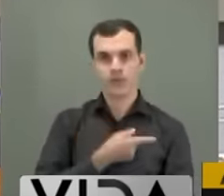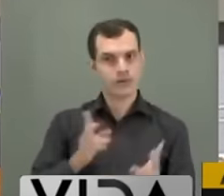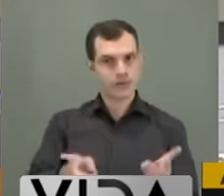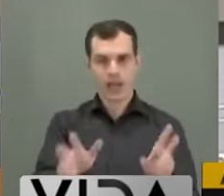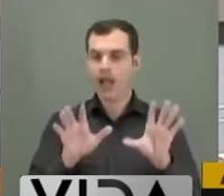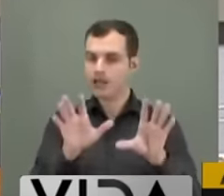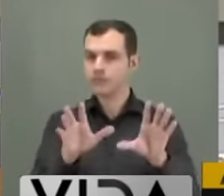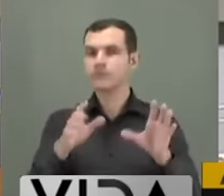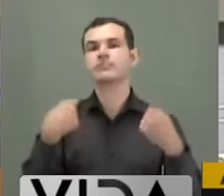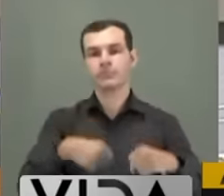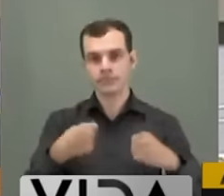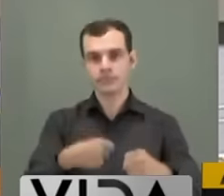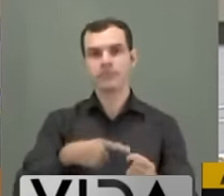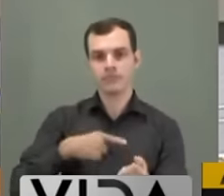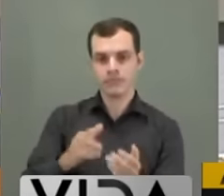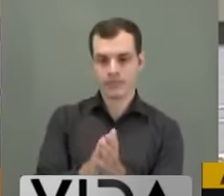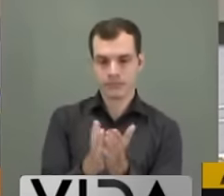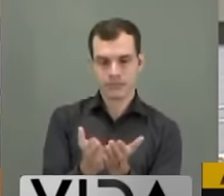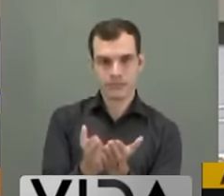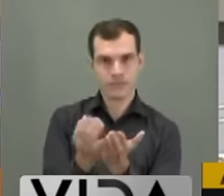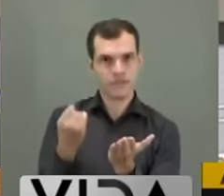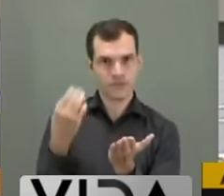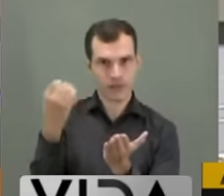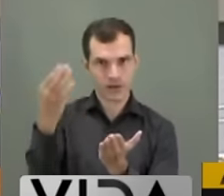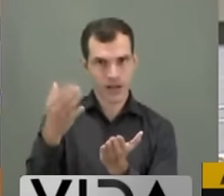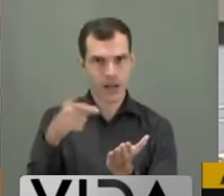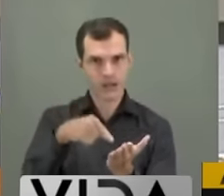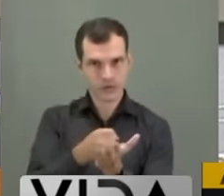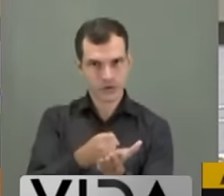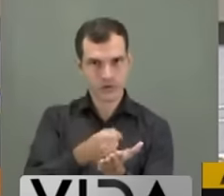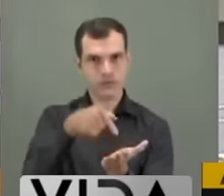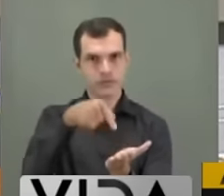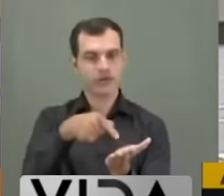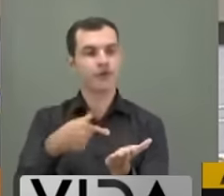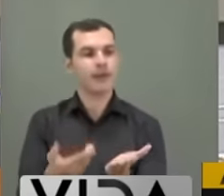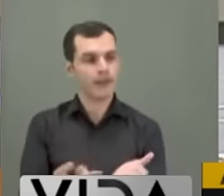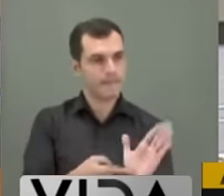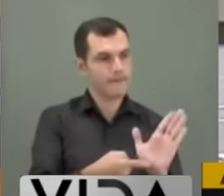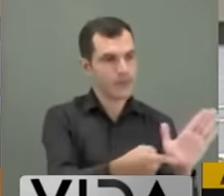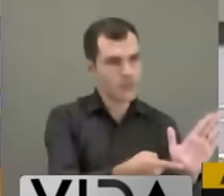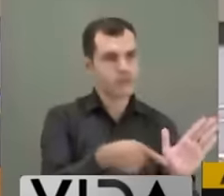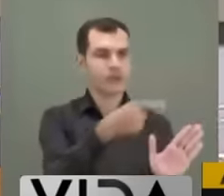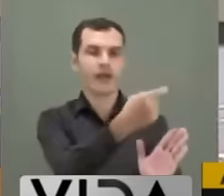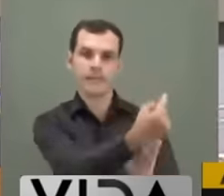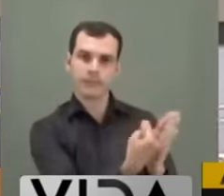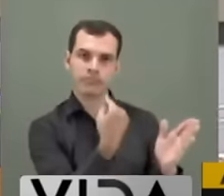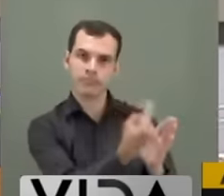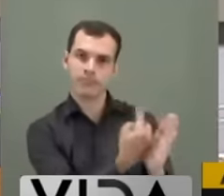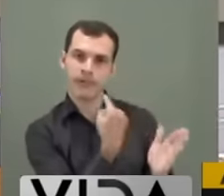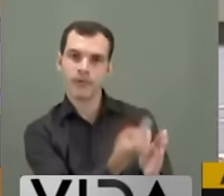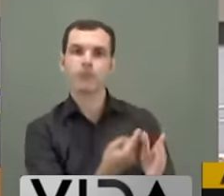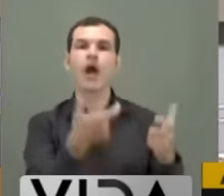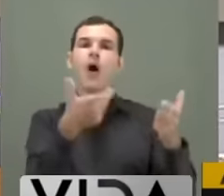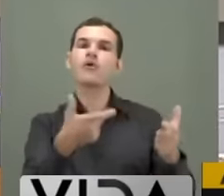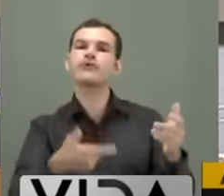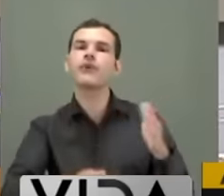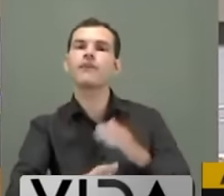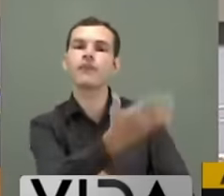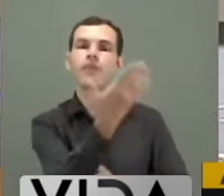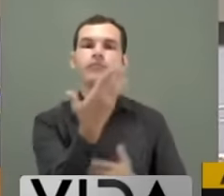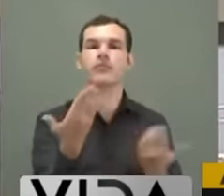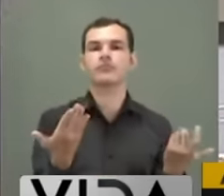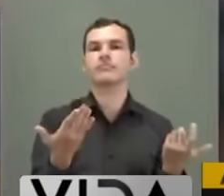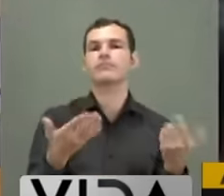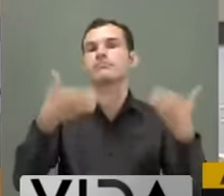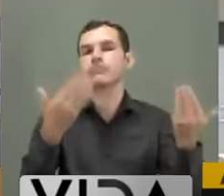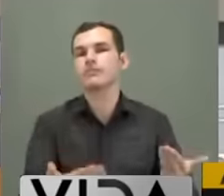passaporte, meu visto, eu passo para o funcionário do controle migratório lá, pergunta onde que eu vou, qual é o hotel que eu vou ficar, tal. No